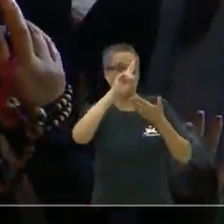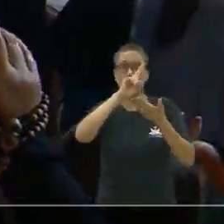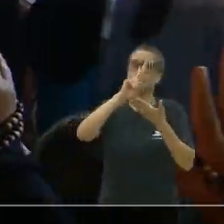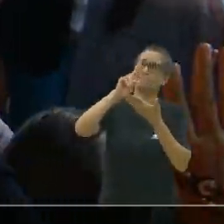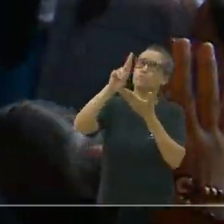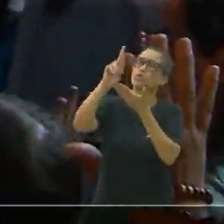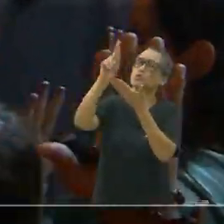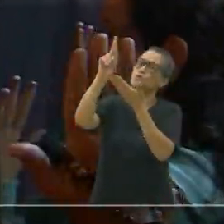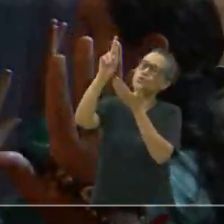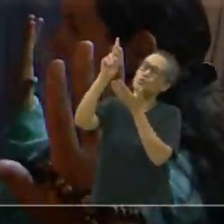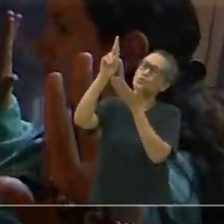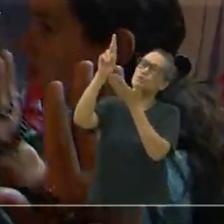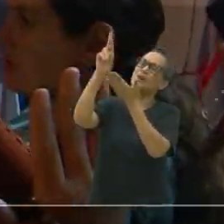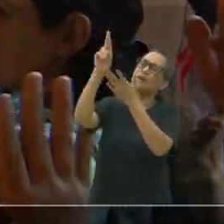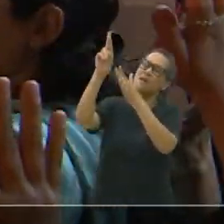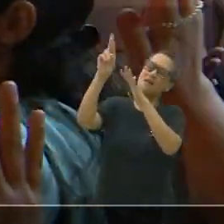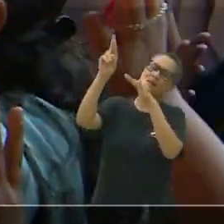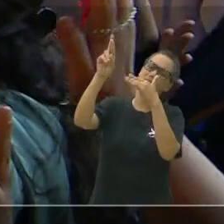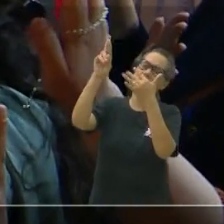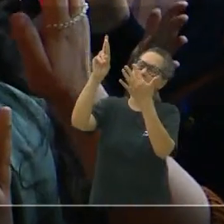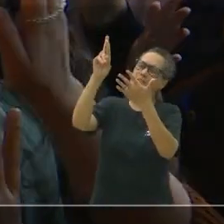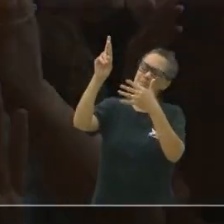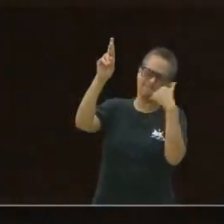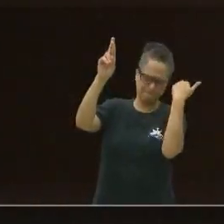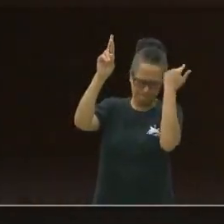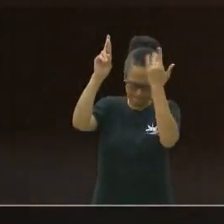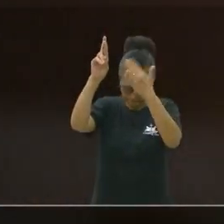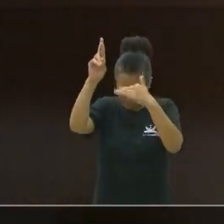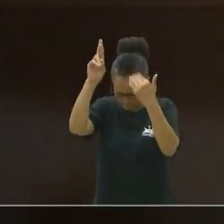declara. Yeshua,